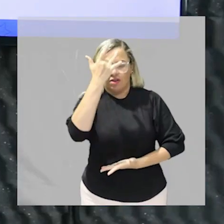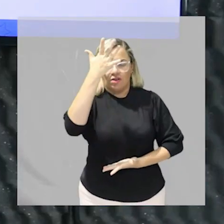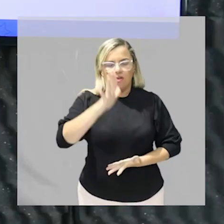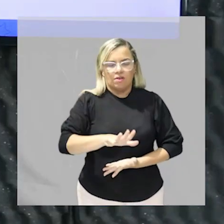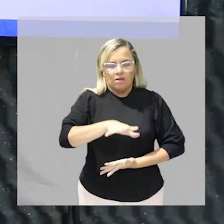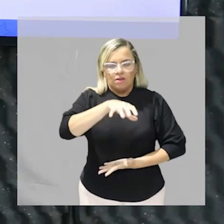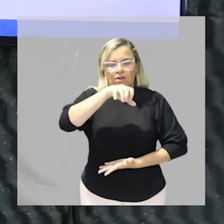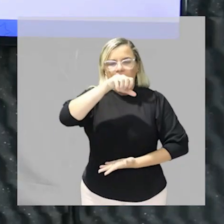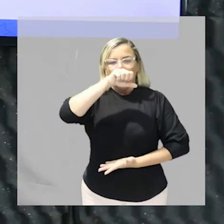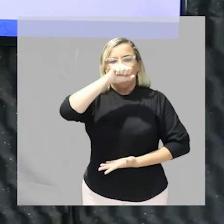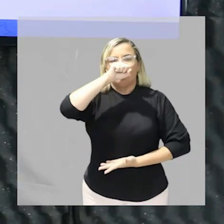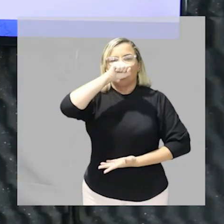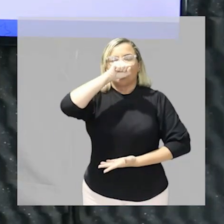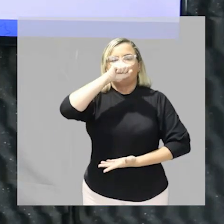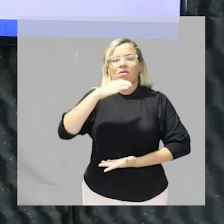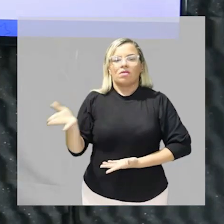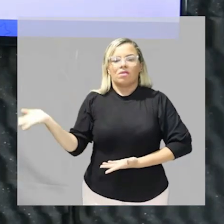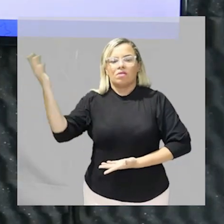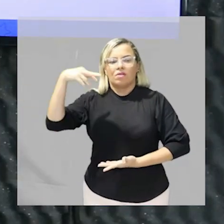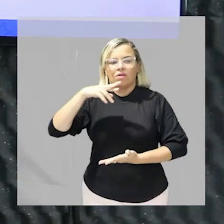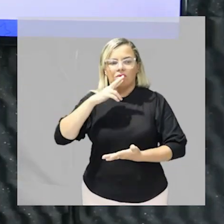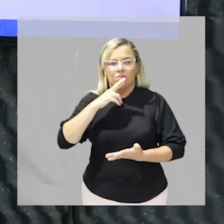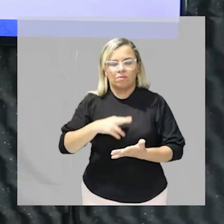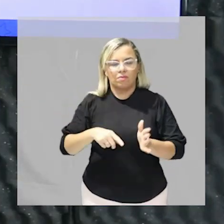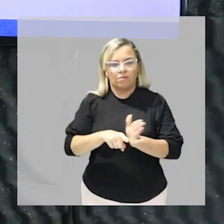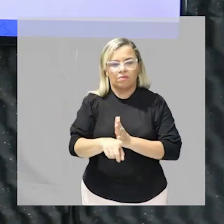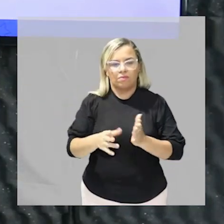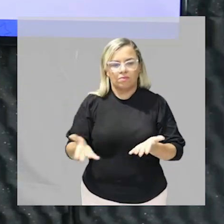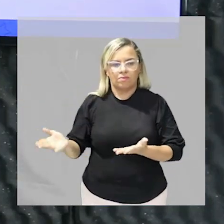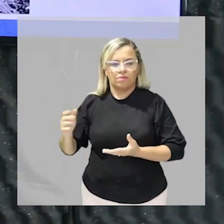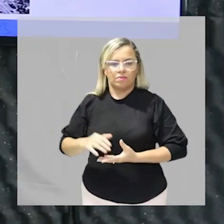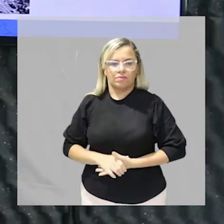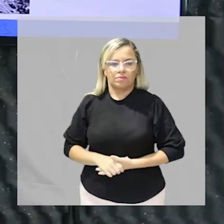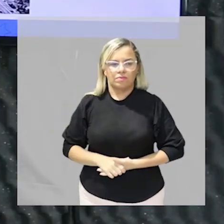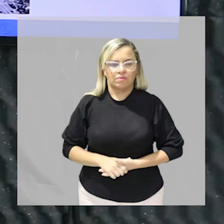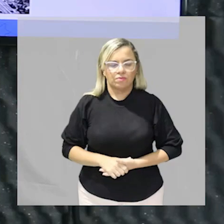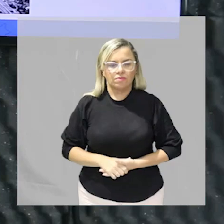Respira. Bora responder mais uma. Vamos lá, que tem coisa.